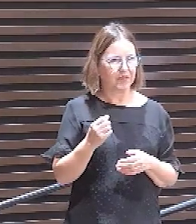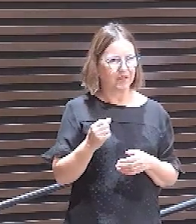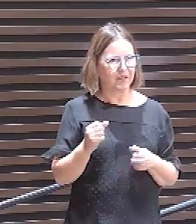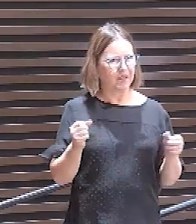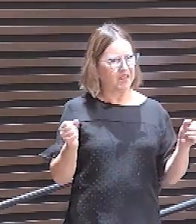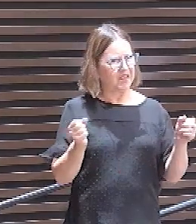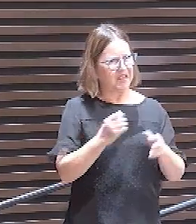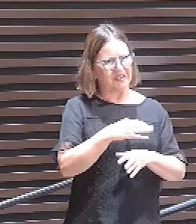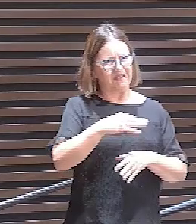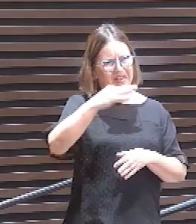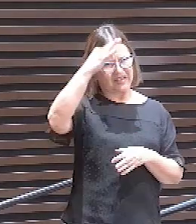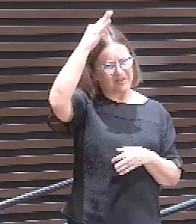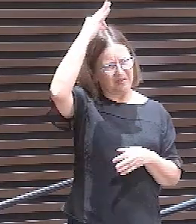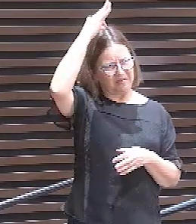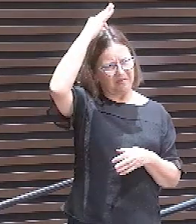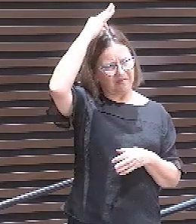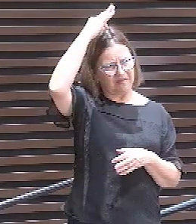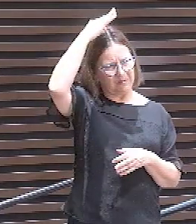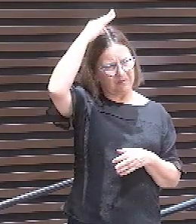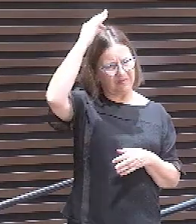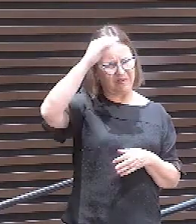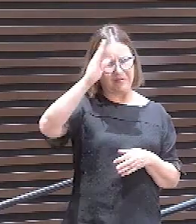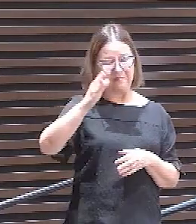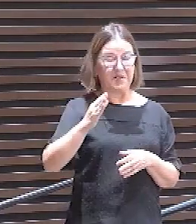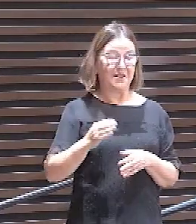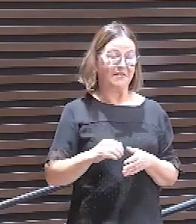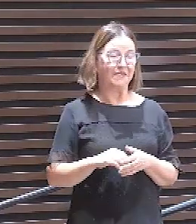Brasil correndo. E um